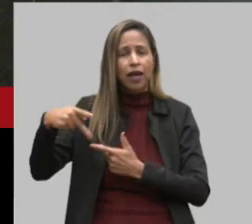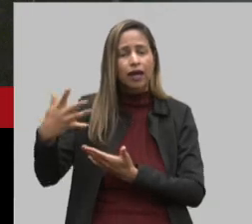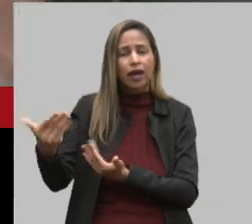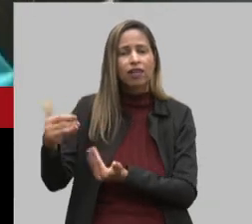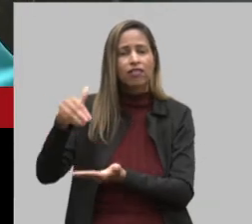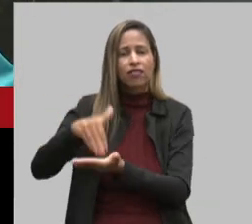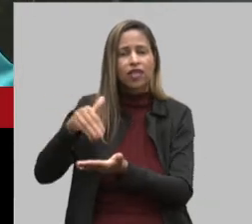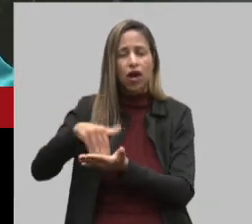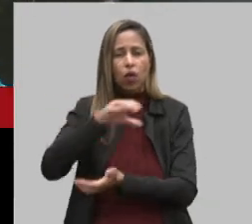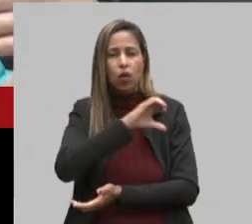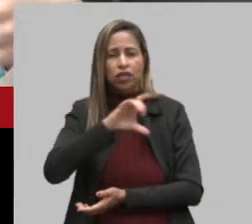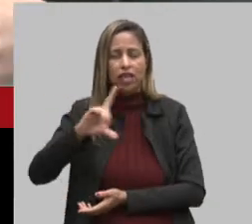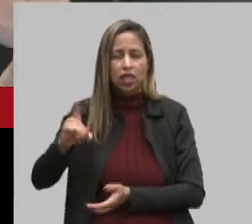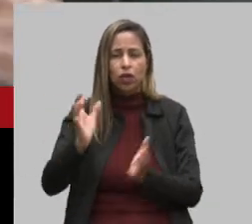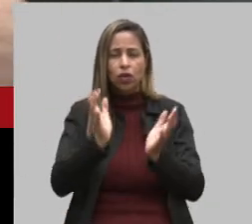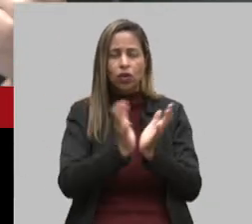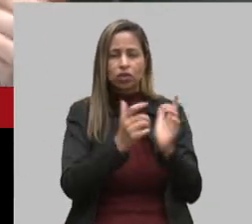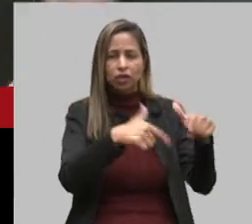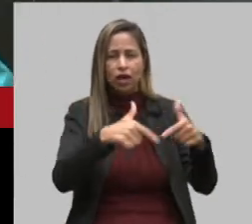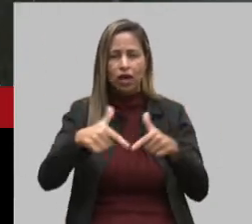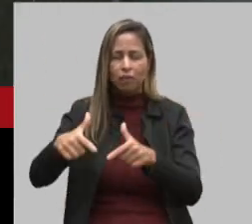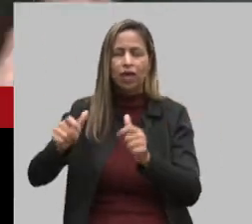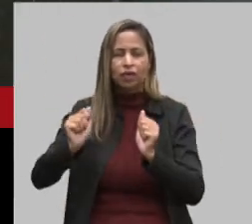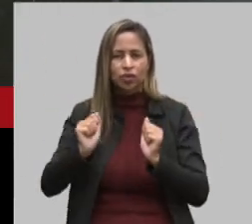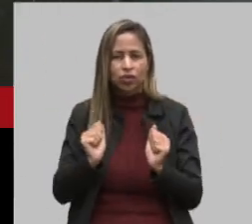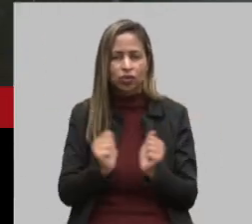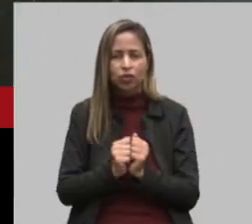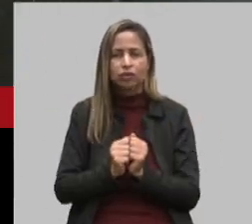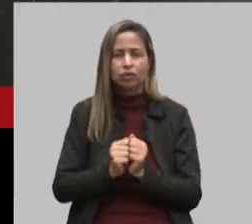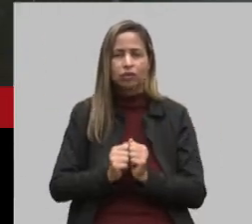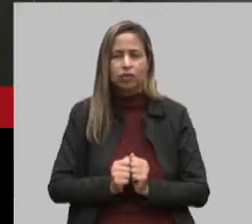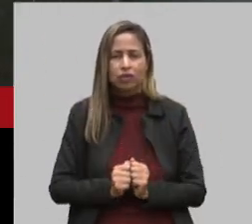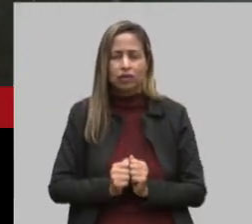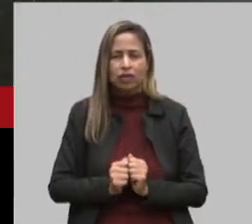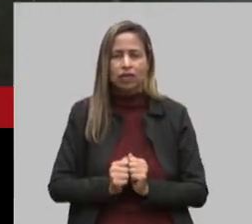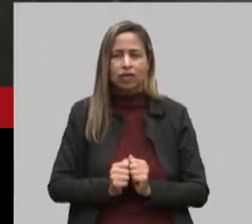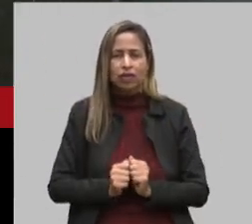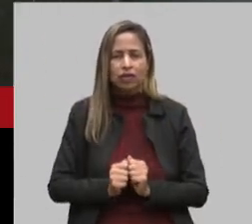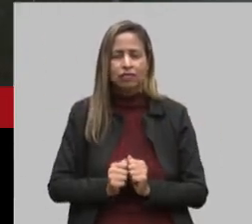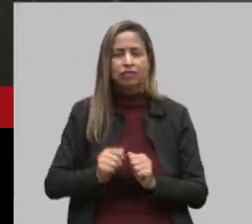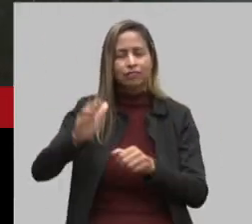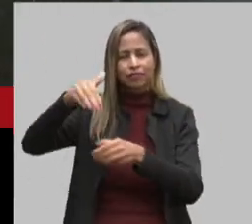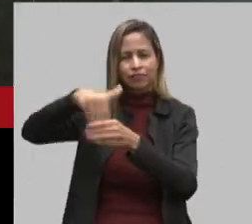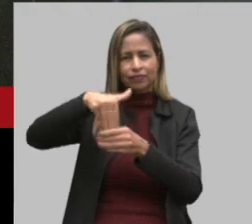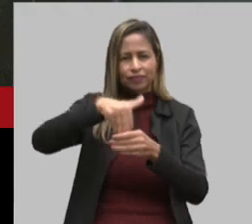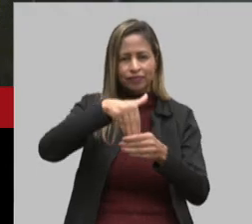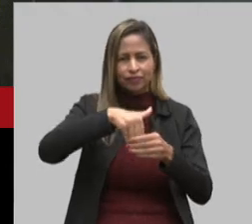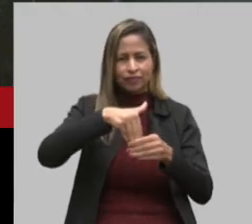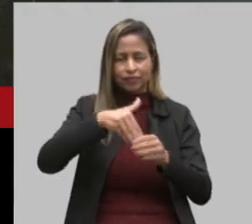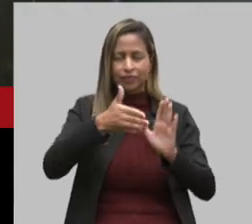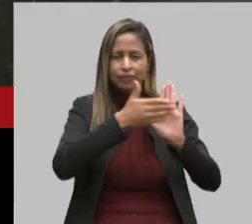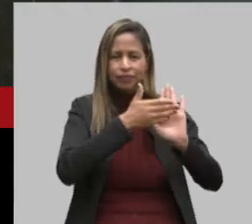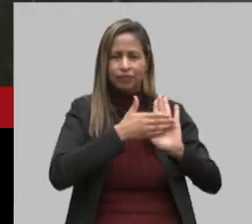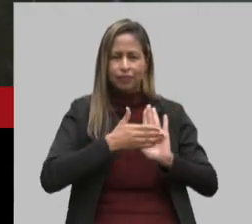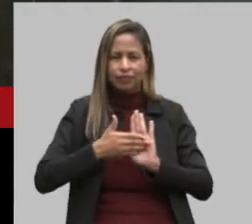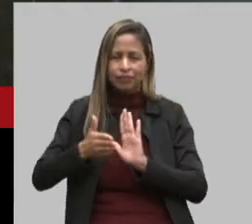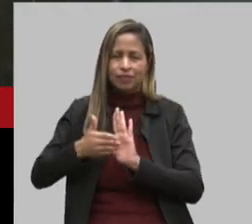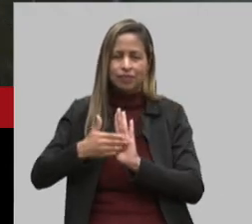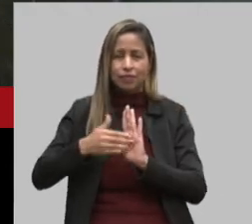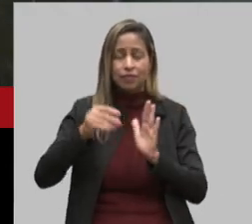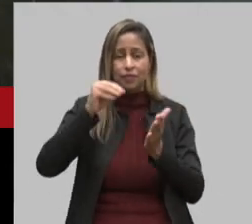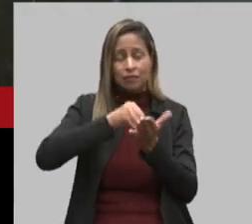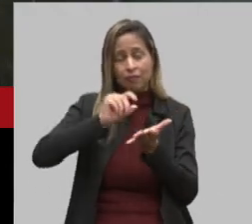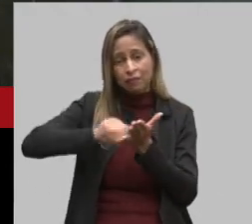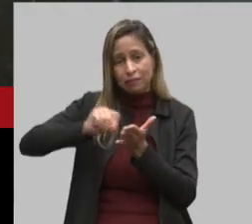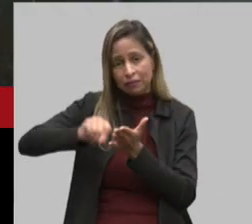coordenadores dos grupos de trabalhos dos respectivos subtemas as cédulas de votação para priorização das propostas serão preenchidas ao final do debate de